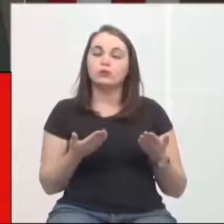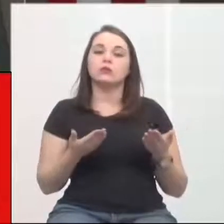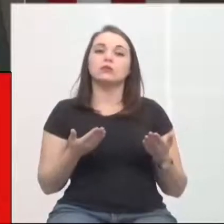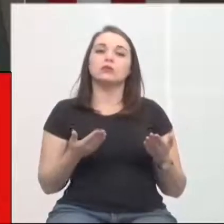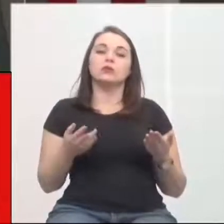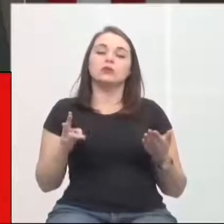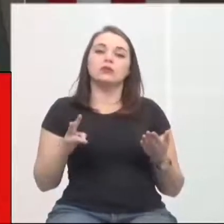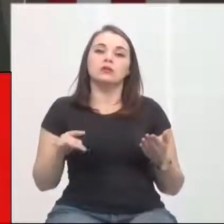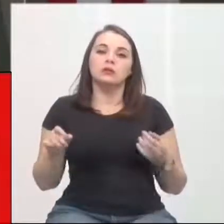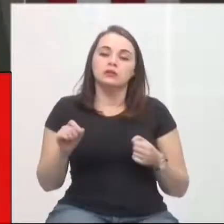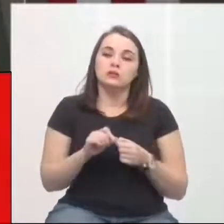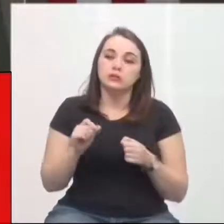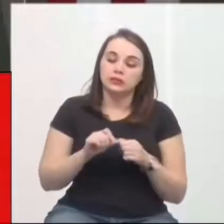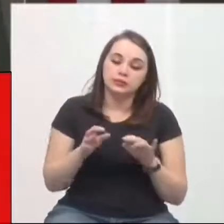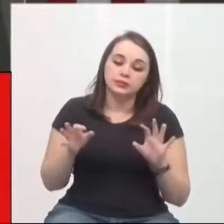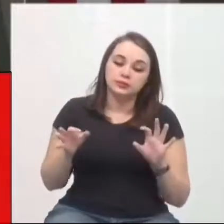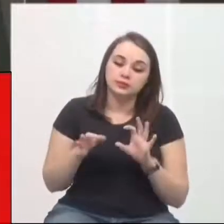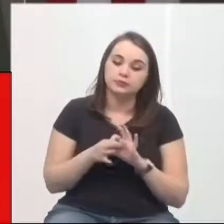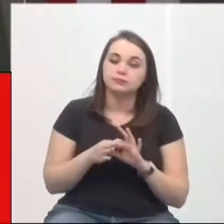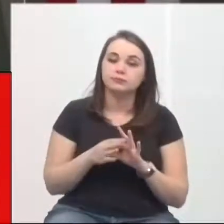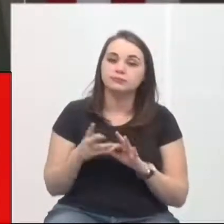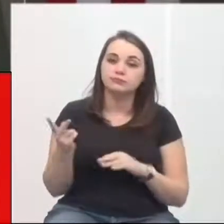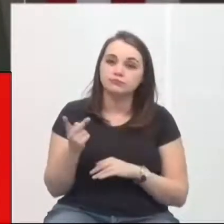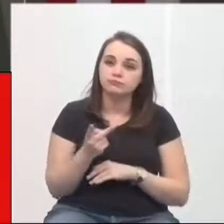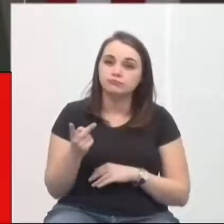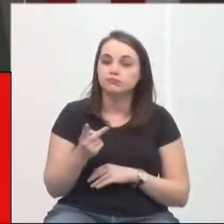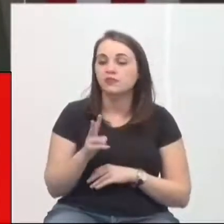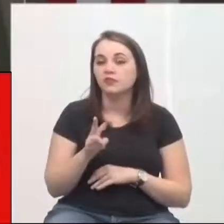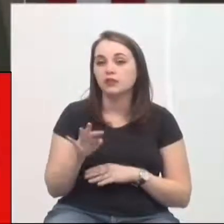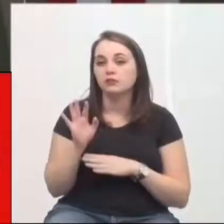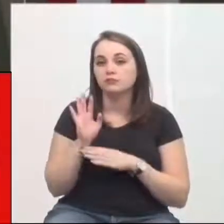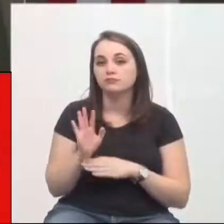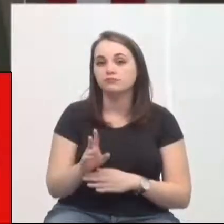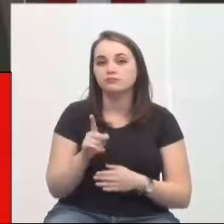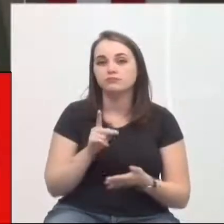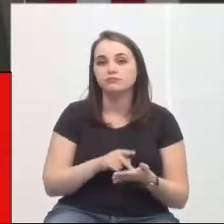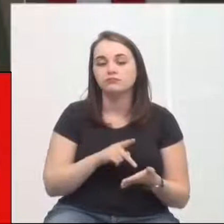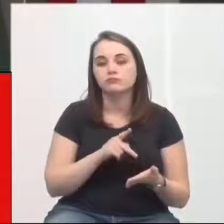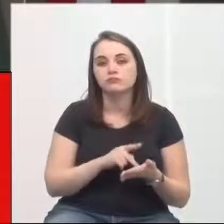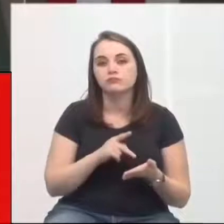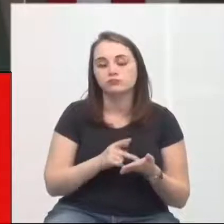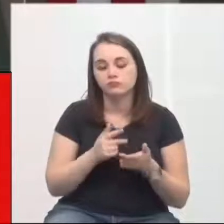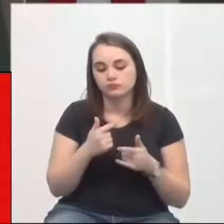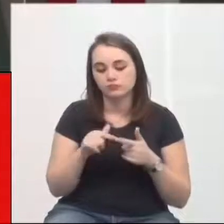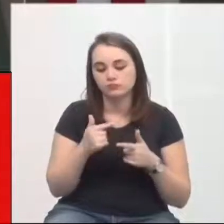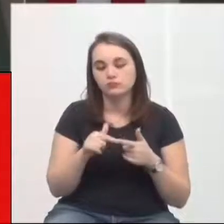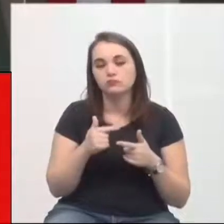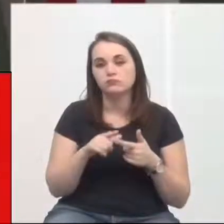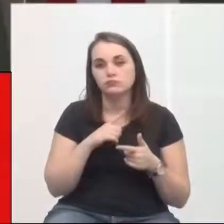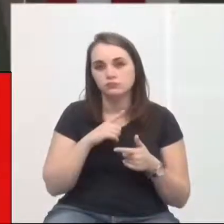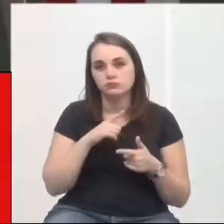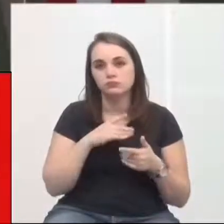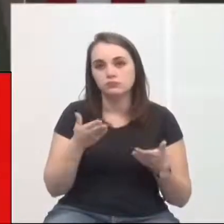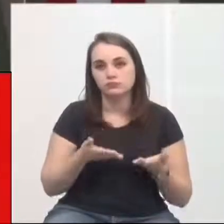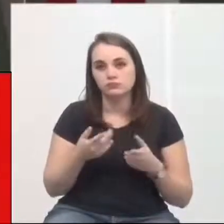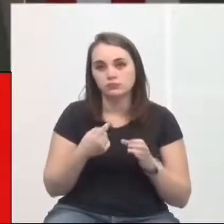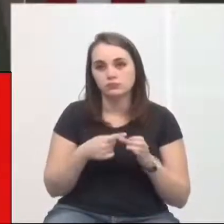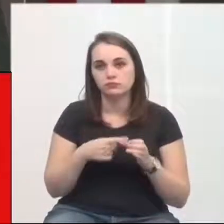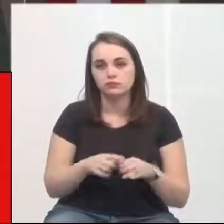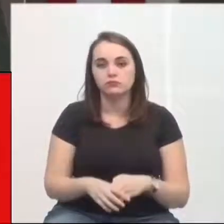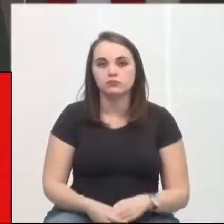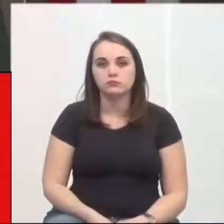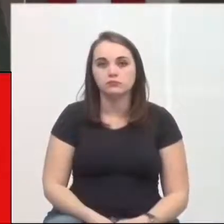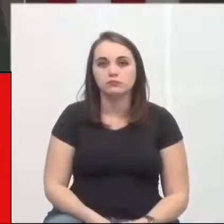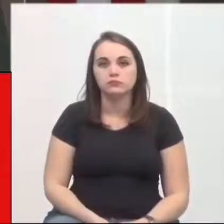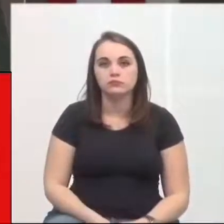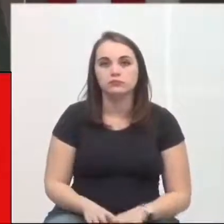fazer essa ligação ali, acredito que vai resolver um grande problema também da Avenida Centenário. E o